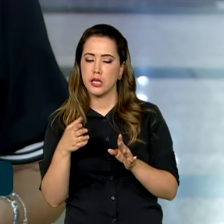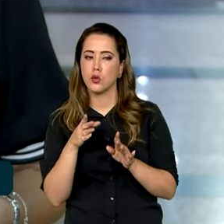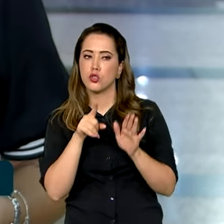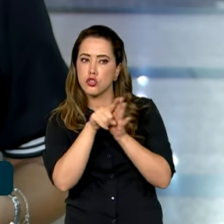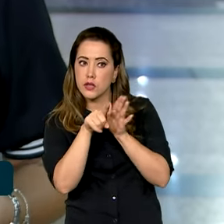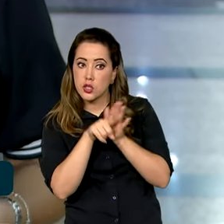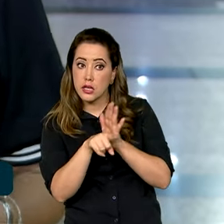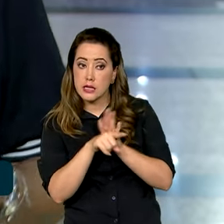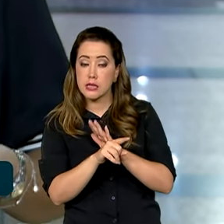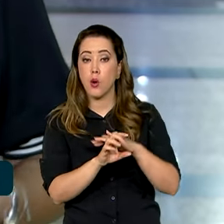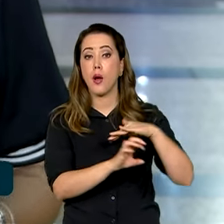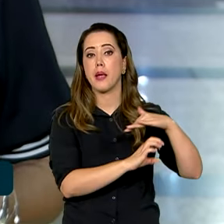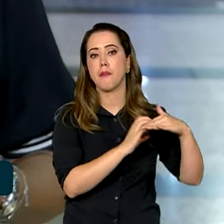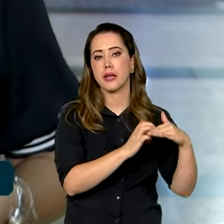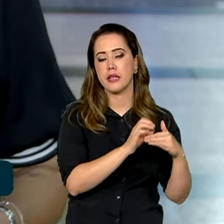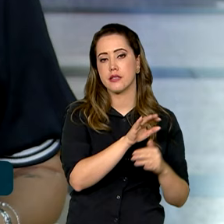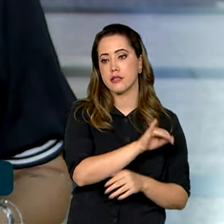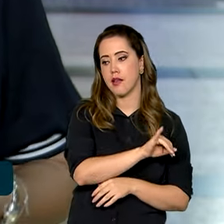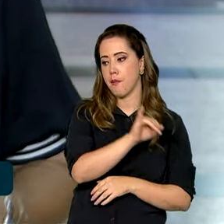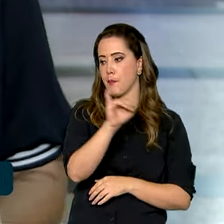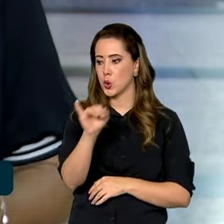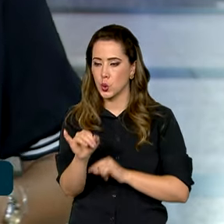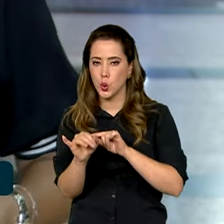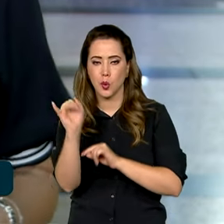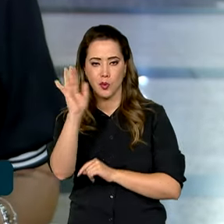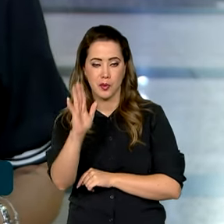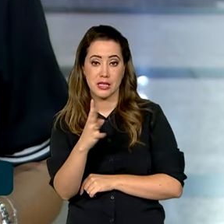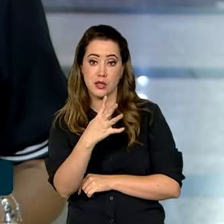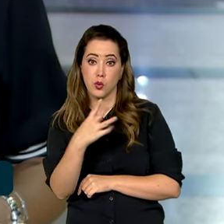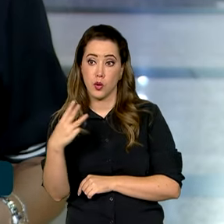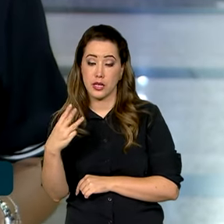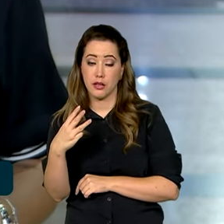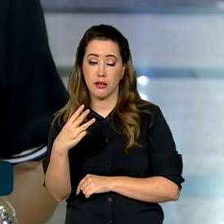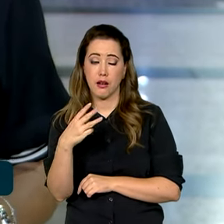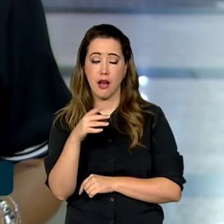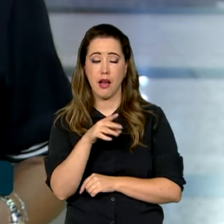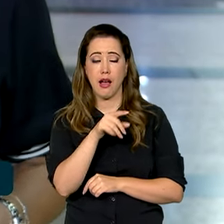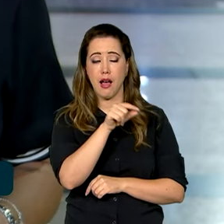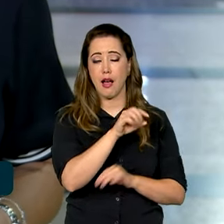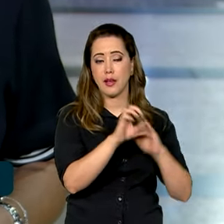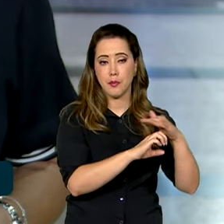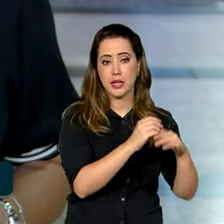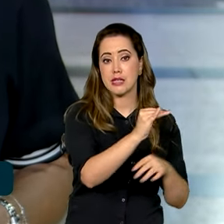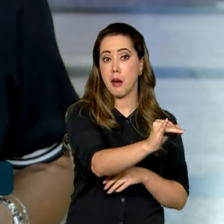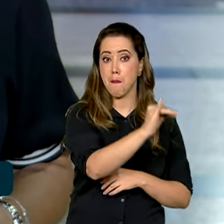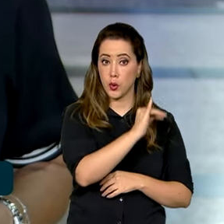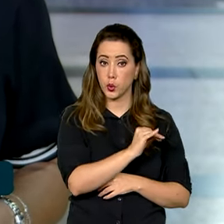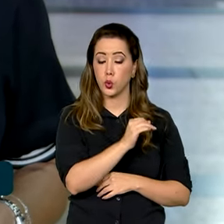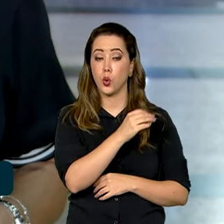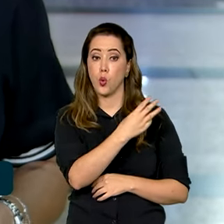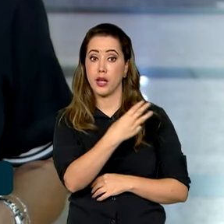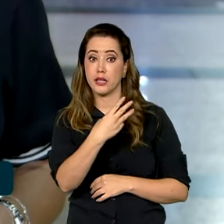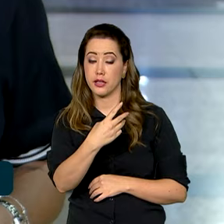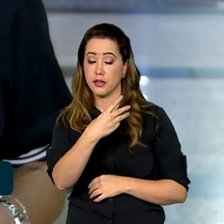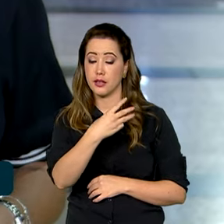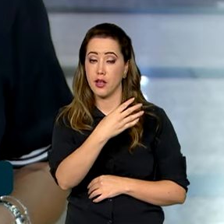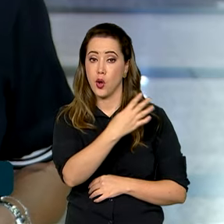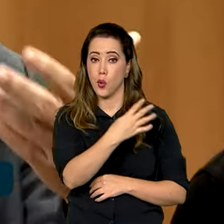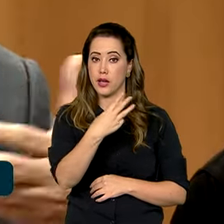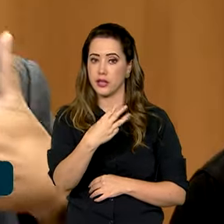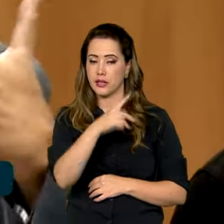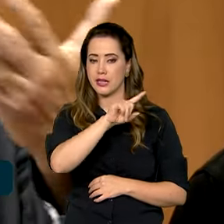importado cerca de 43.000 armas movimentando R bilhão 200 milhões de